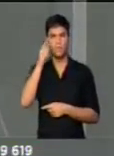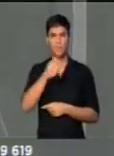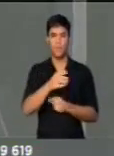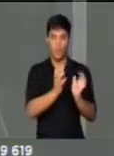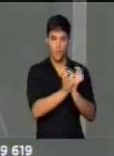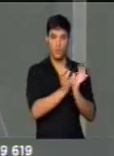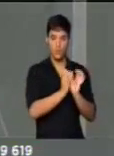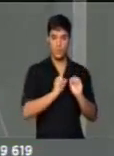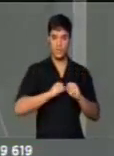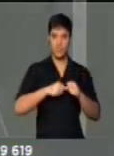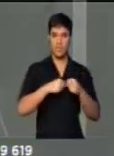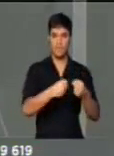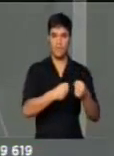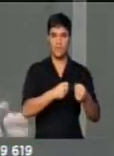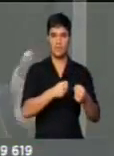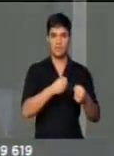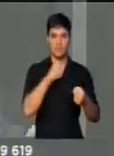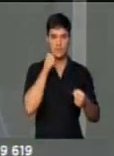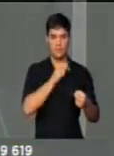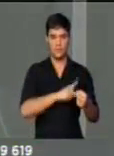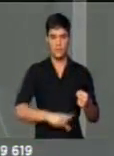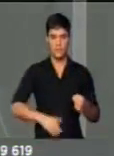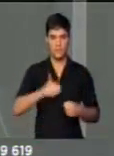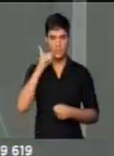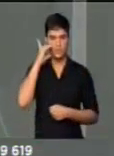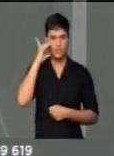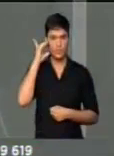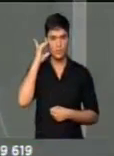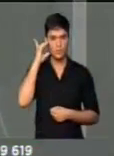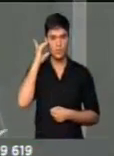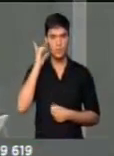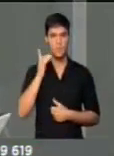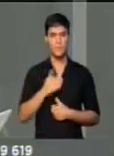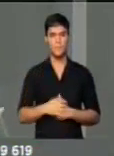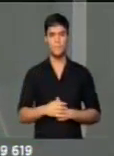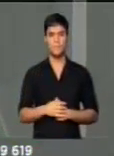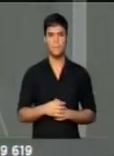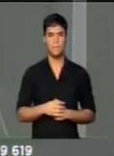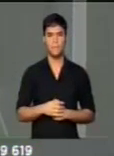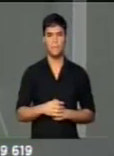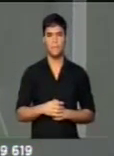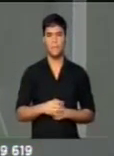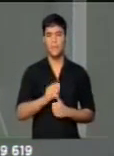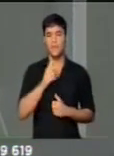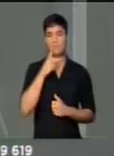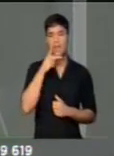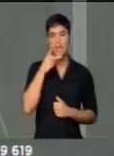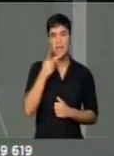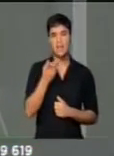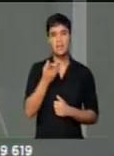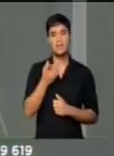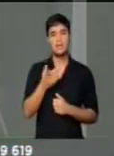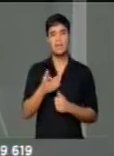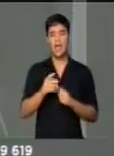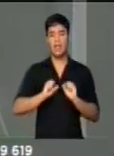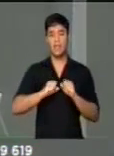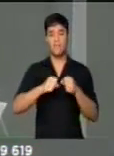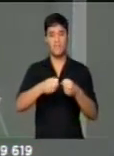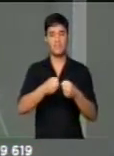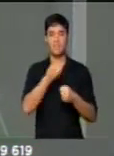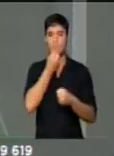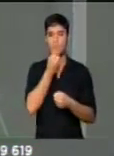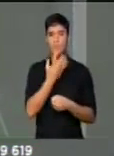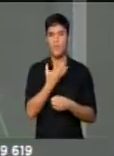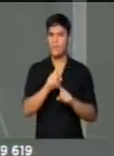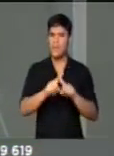defesa que a presidente Dilma fez no Senado Federal como se fosse uma obra-prima. Na verdade,